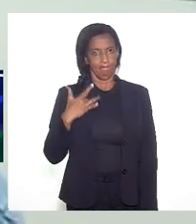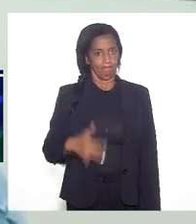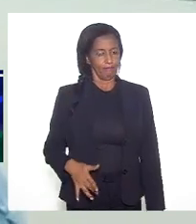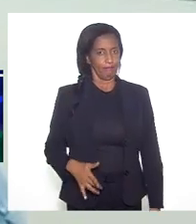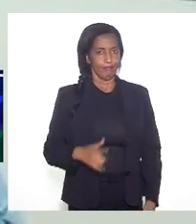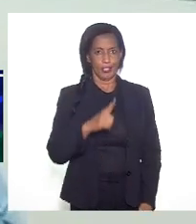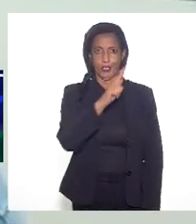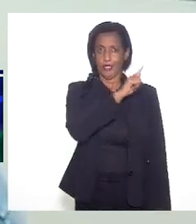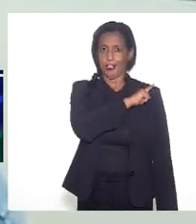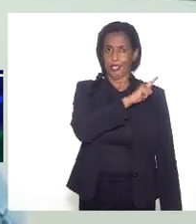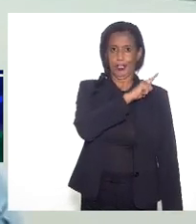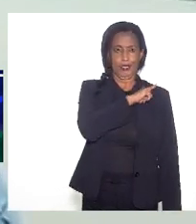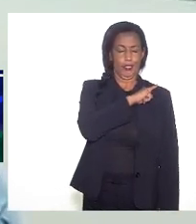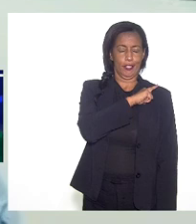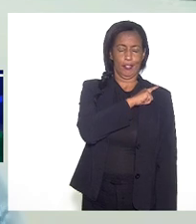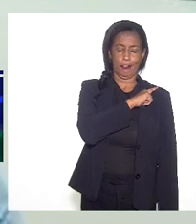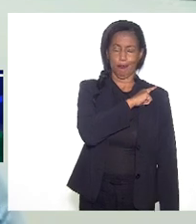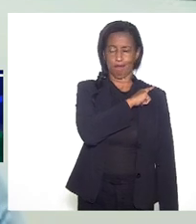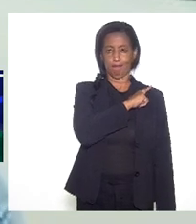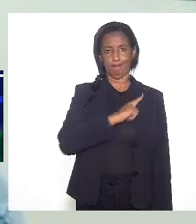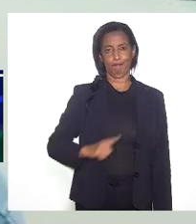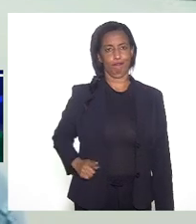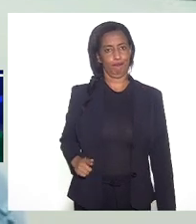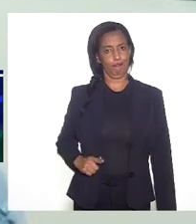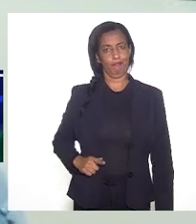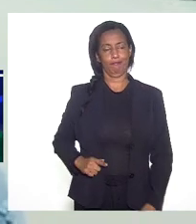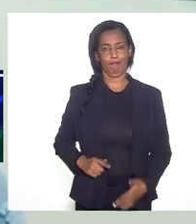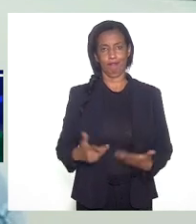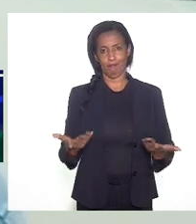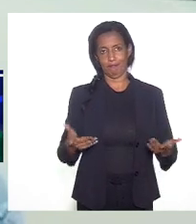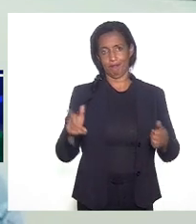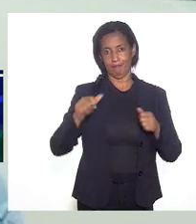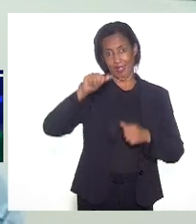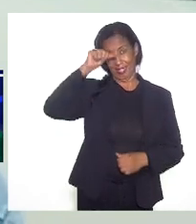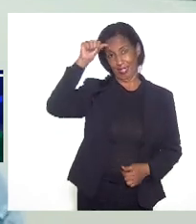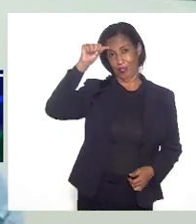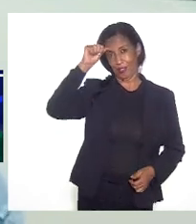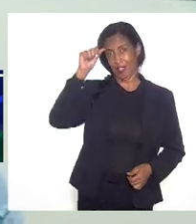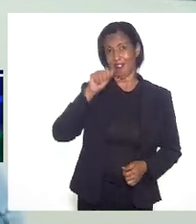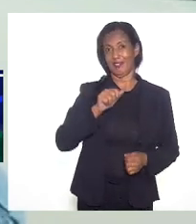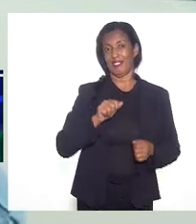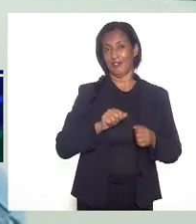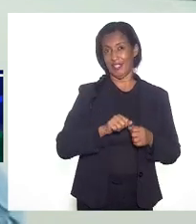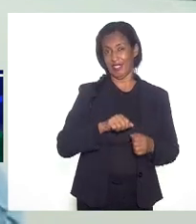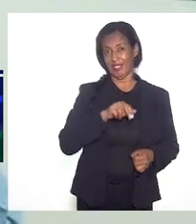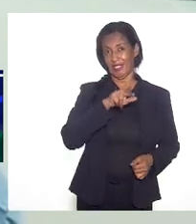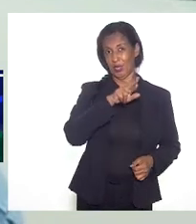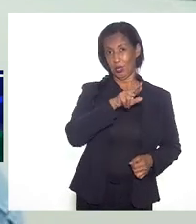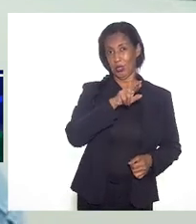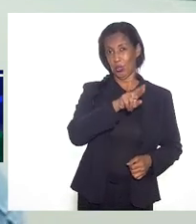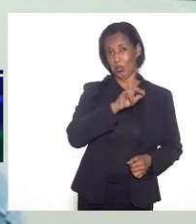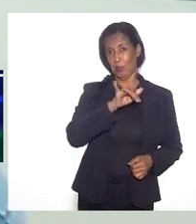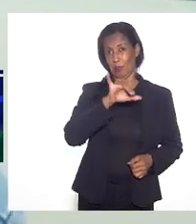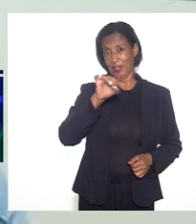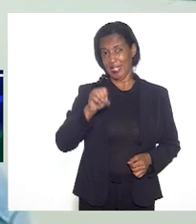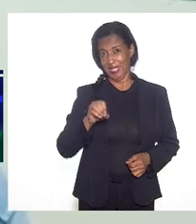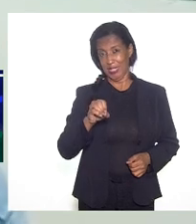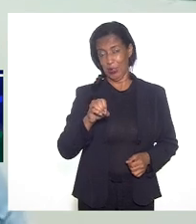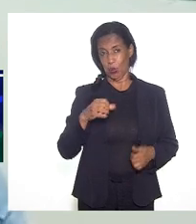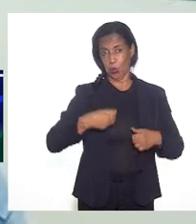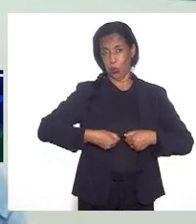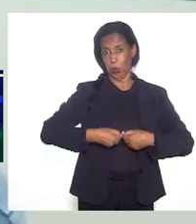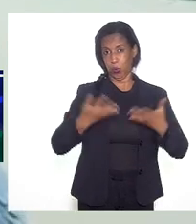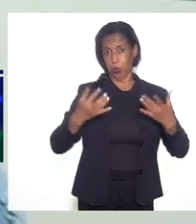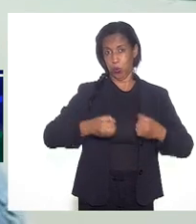a gestão que o governo Cláudio Castro está fazendo do Supera Rio, com seus gastos